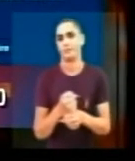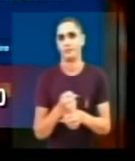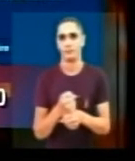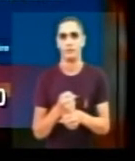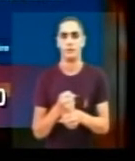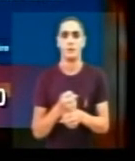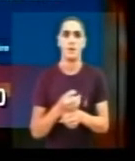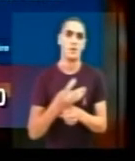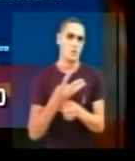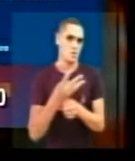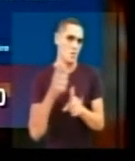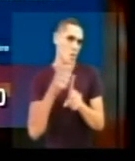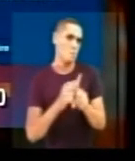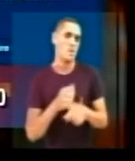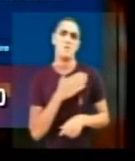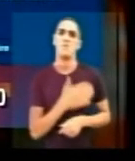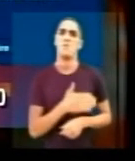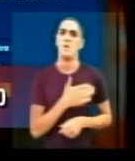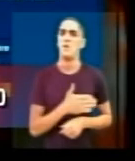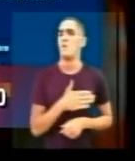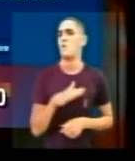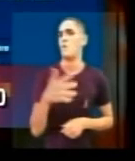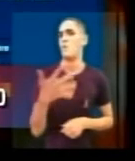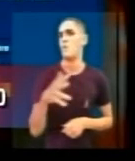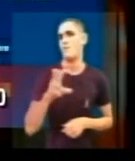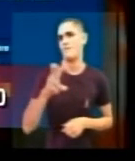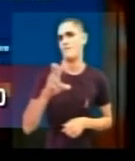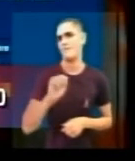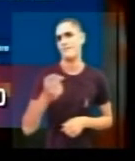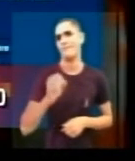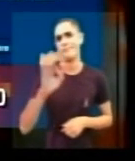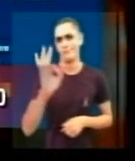agosto, 58%.